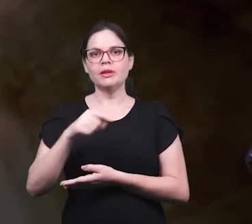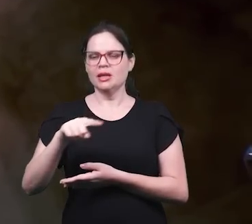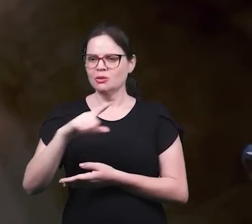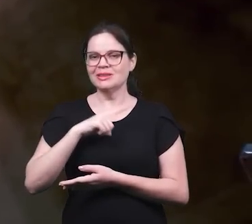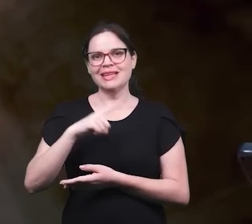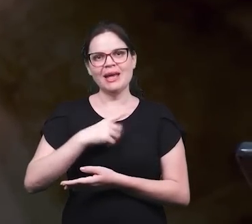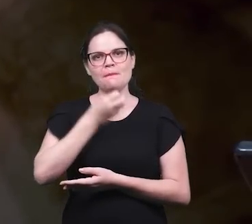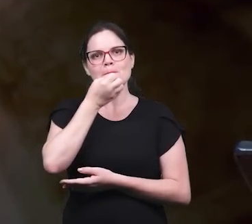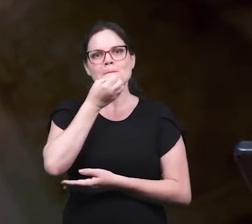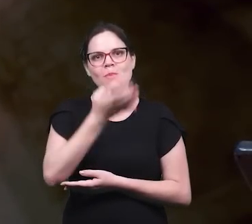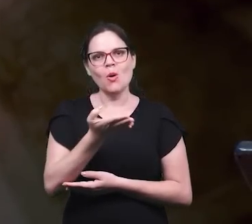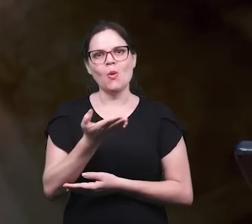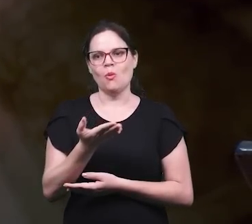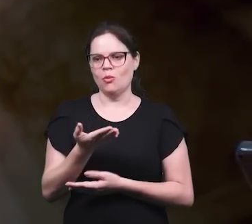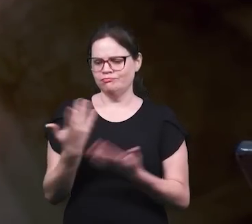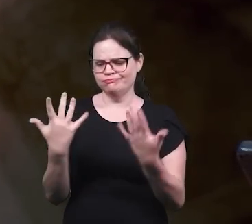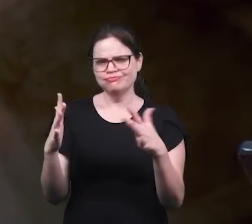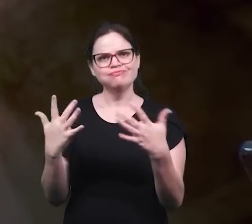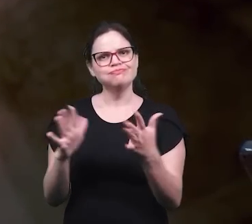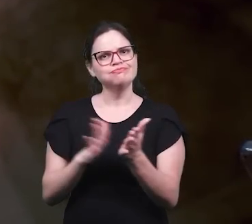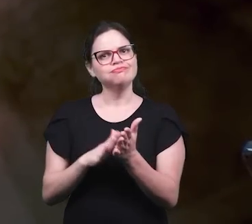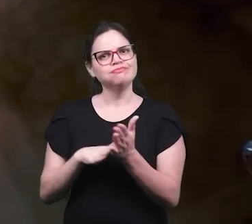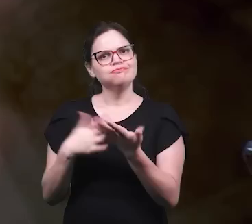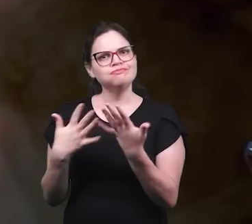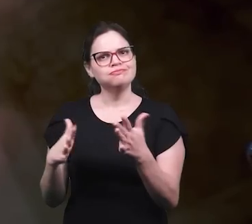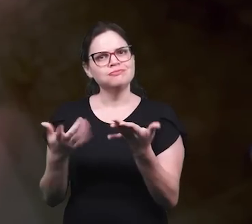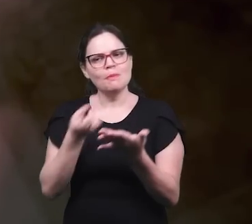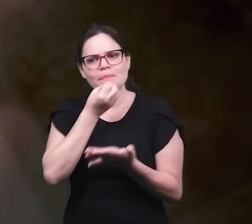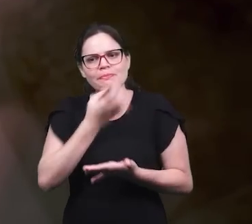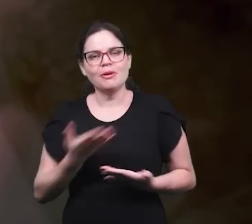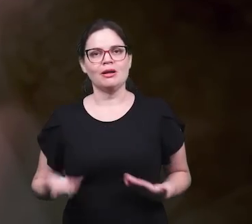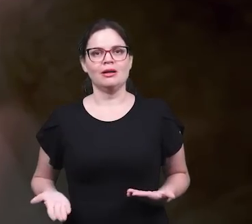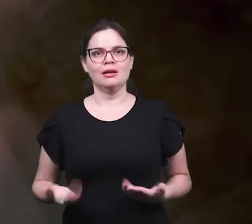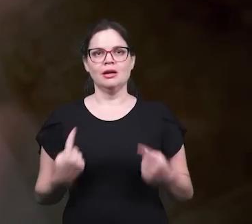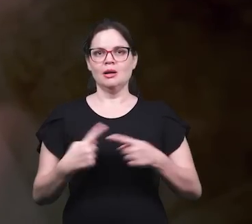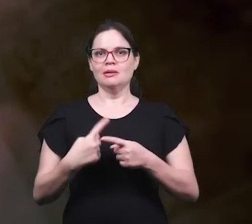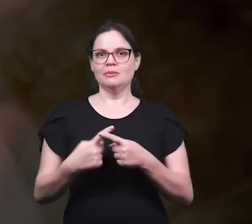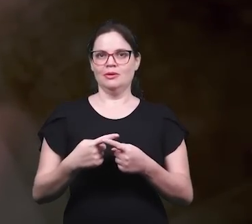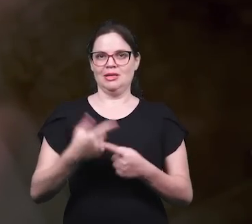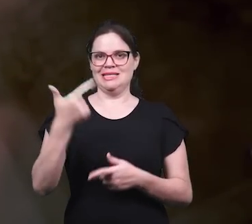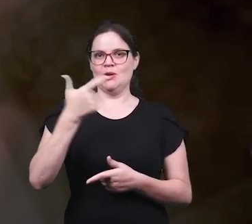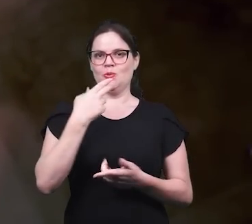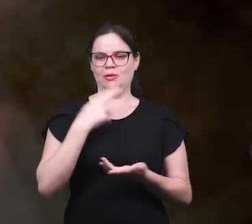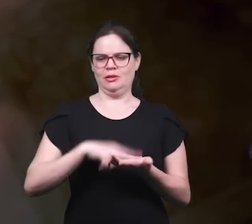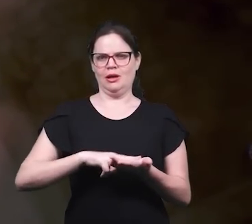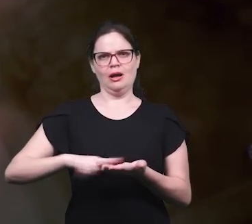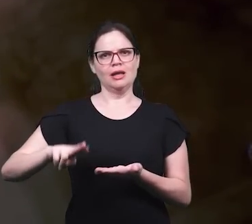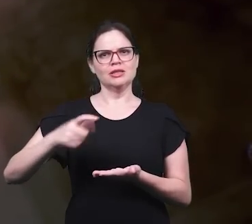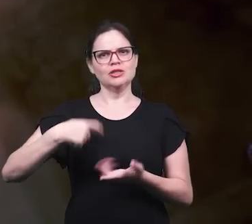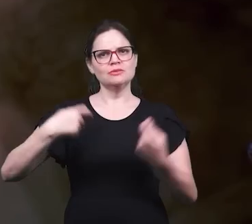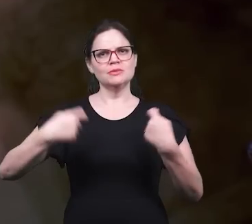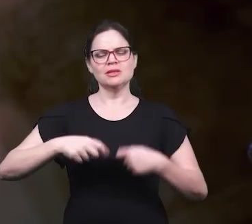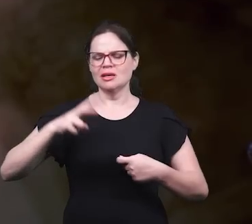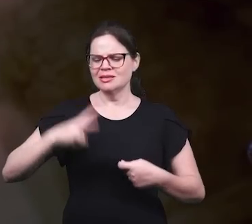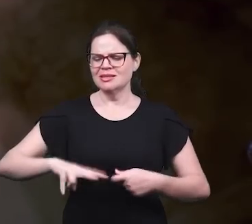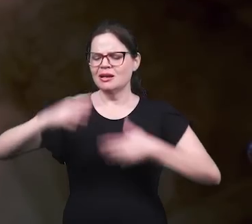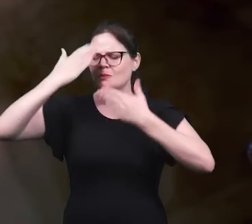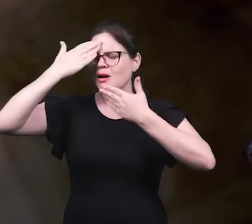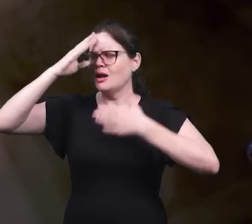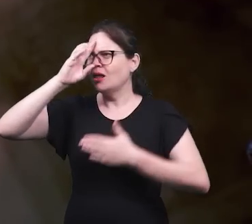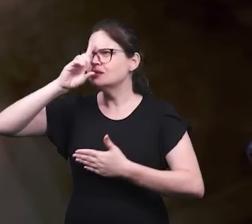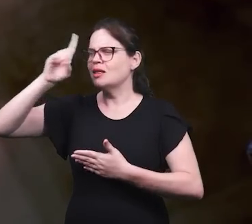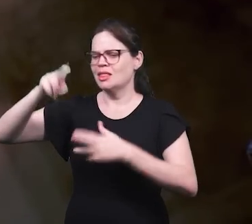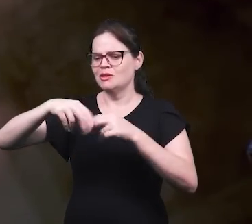são elogios, né? Aqui, na segunda carta, ó, sempre devemos, irmãos, dar graças a Deus por